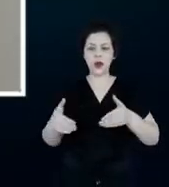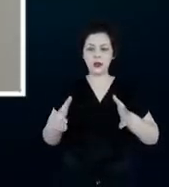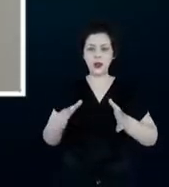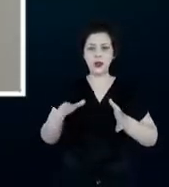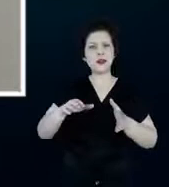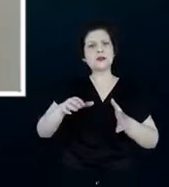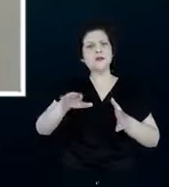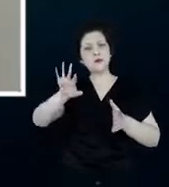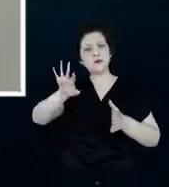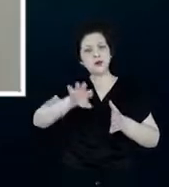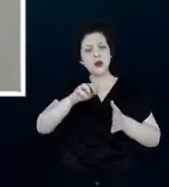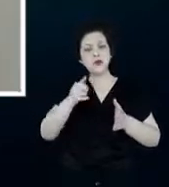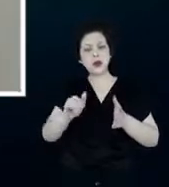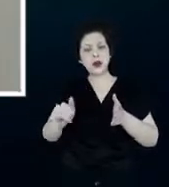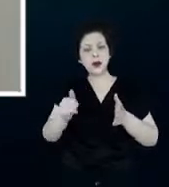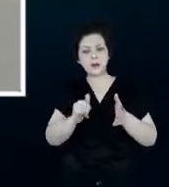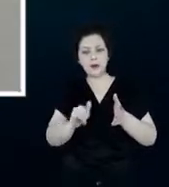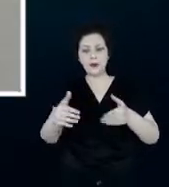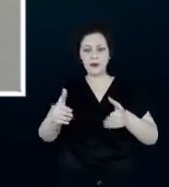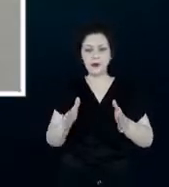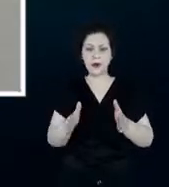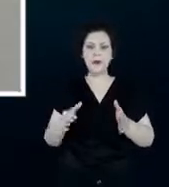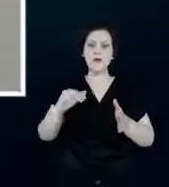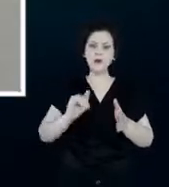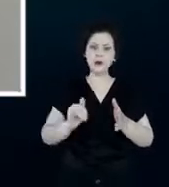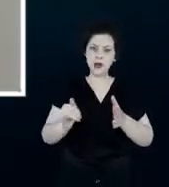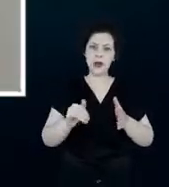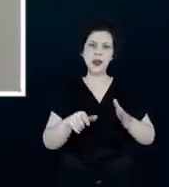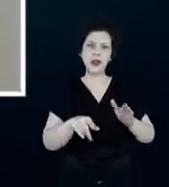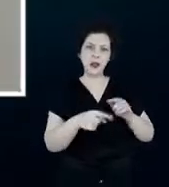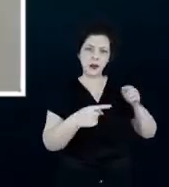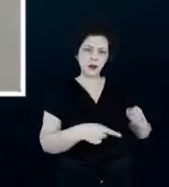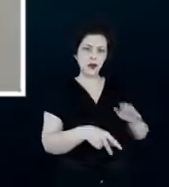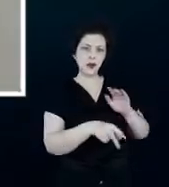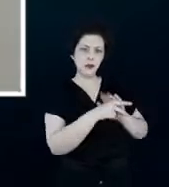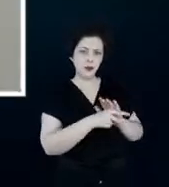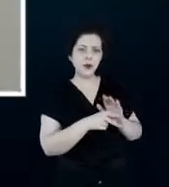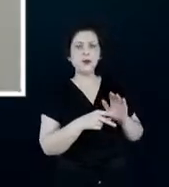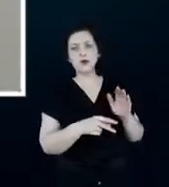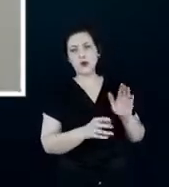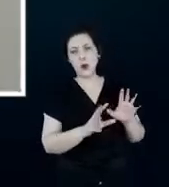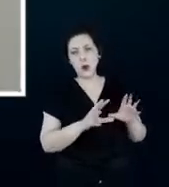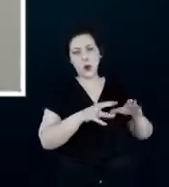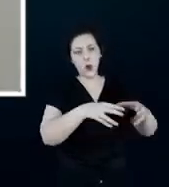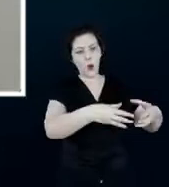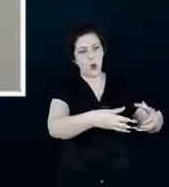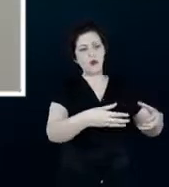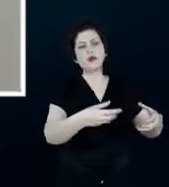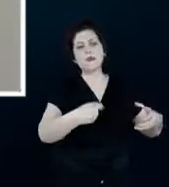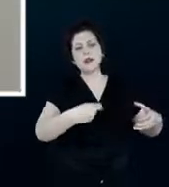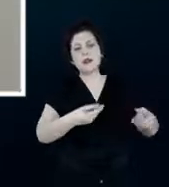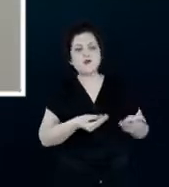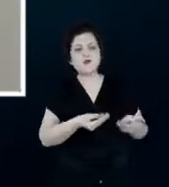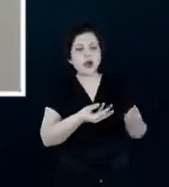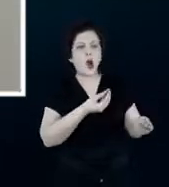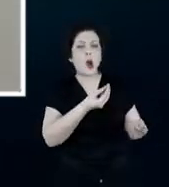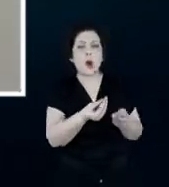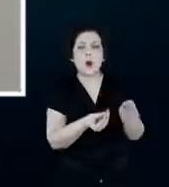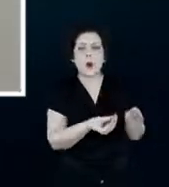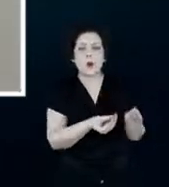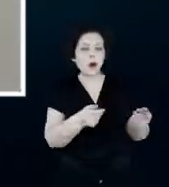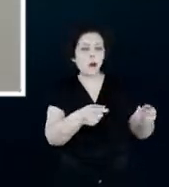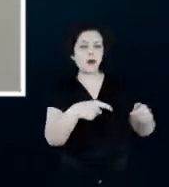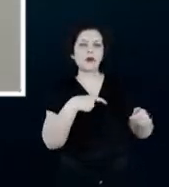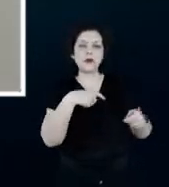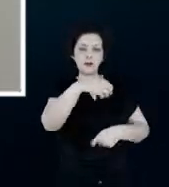Então, a gente tem políticas voltadas para comunidades que realmente vão ficar remotas, e a gente tem que viabilizar, né, a